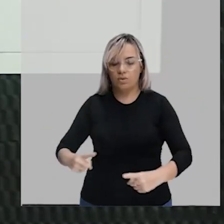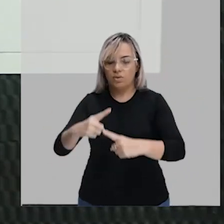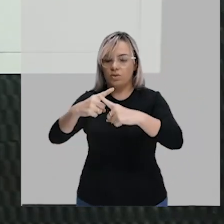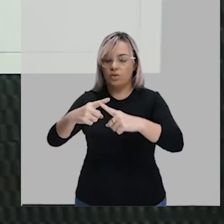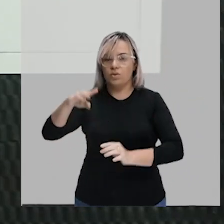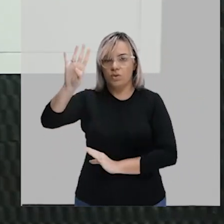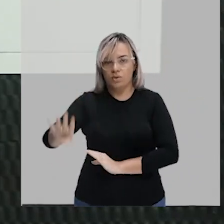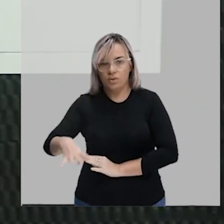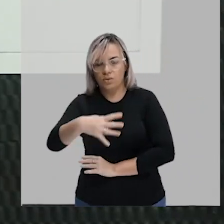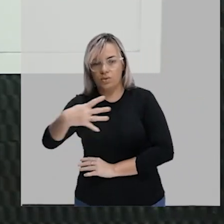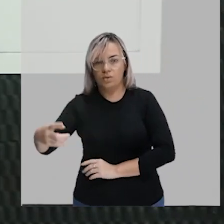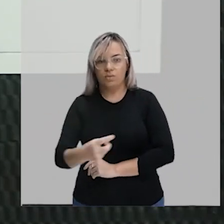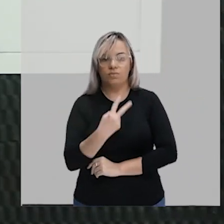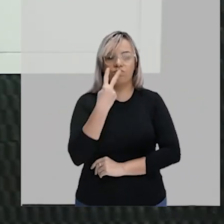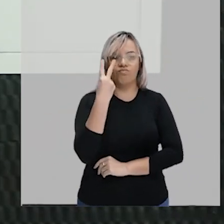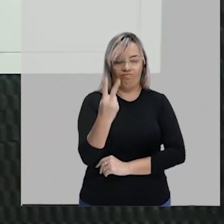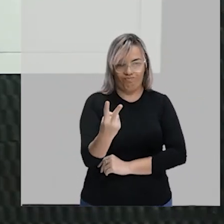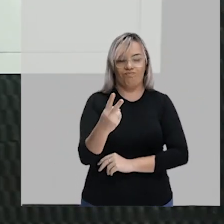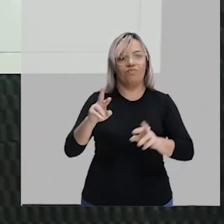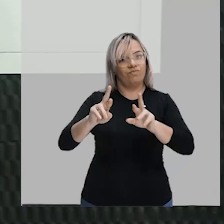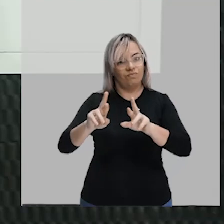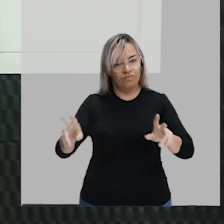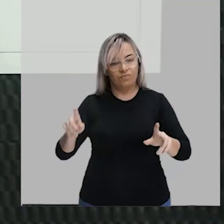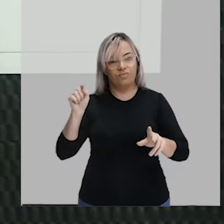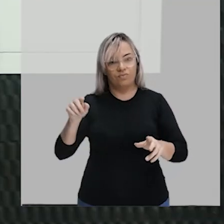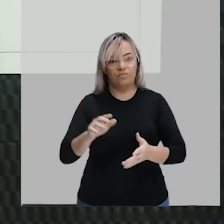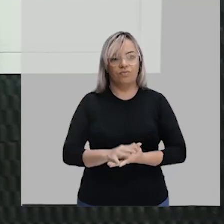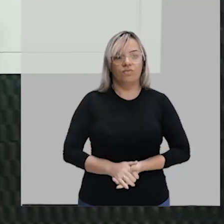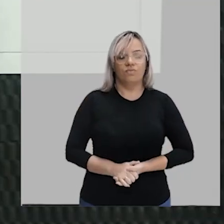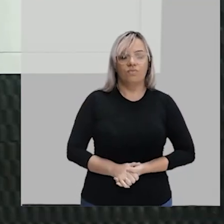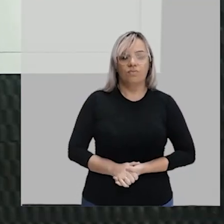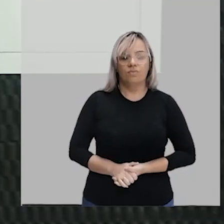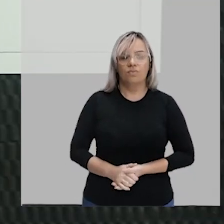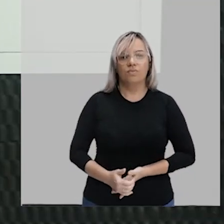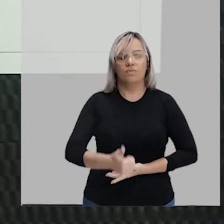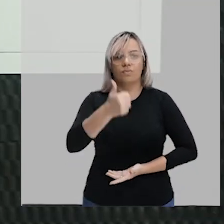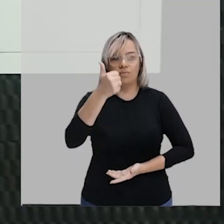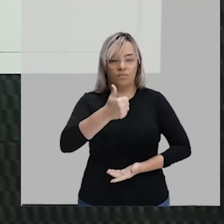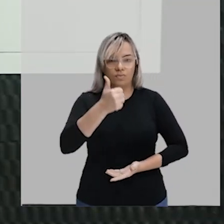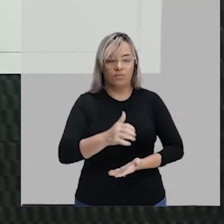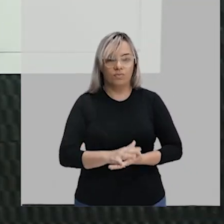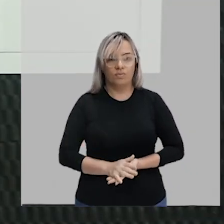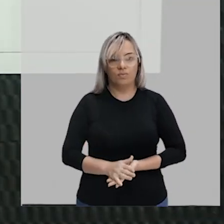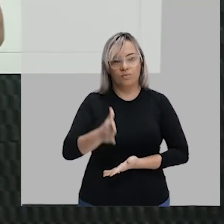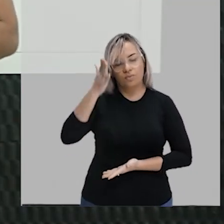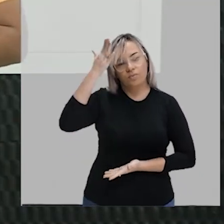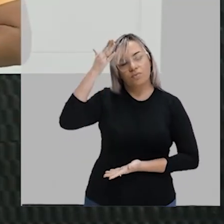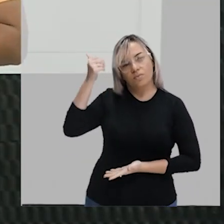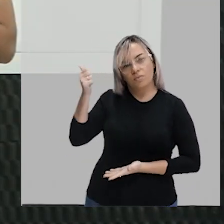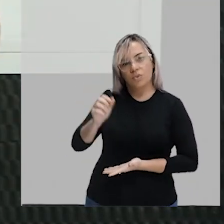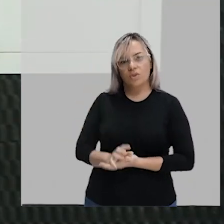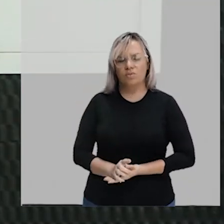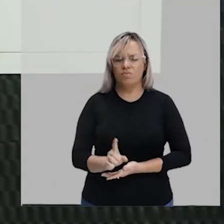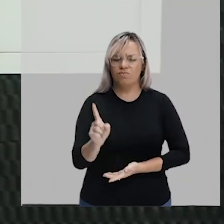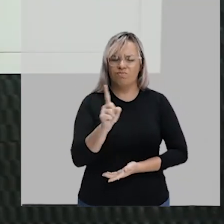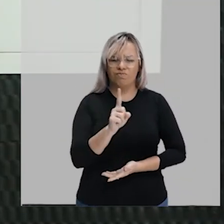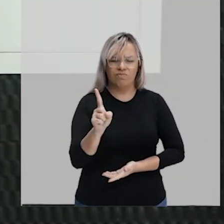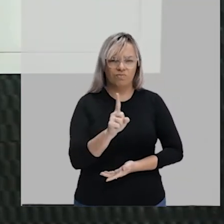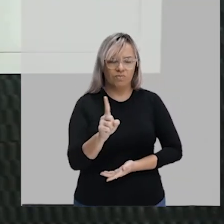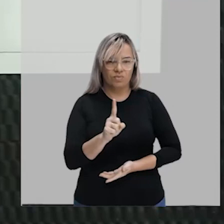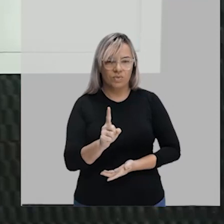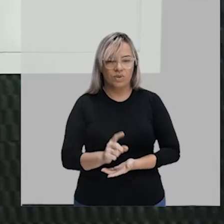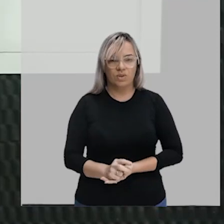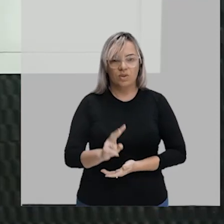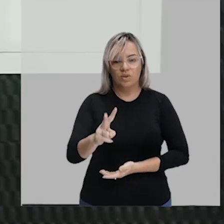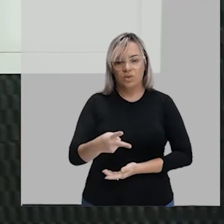de duas matrizes. Multiplicar uma matriz por outra. Primeira coisa, turma, tem que saber o seguinte: nem